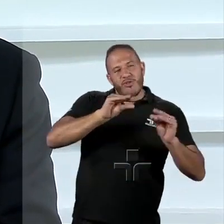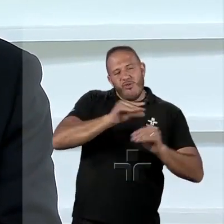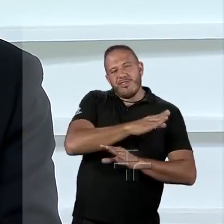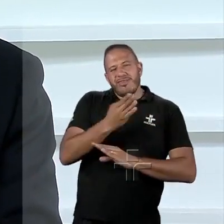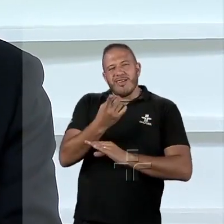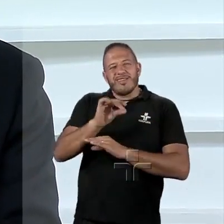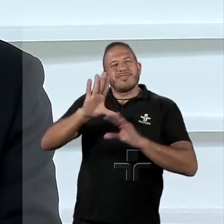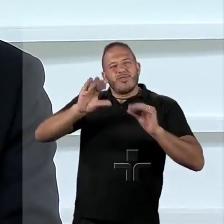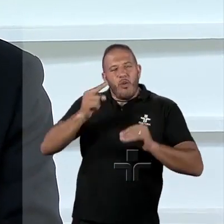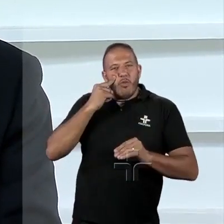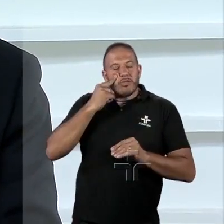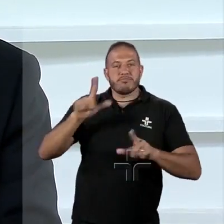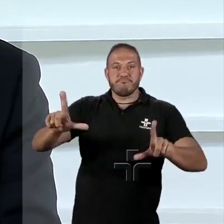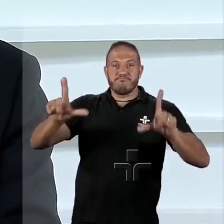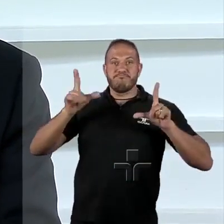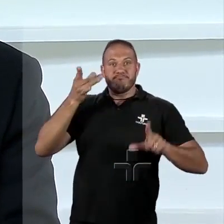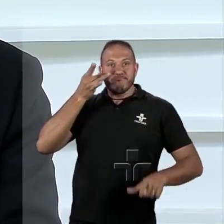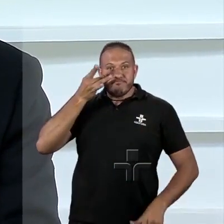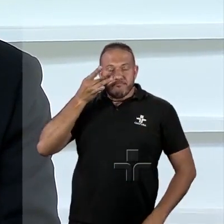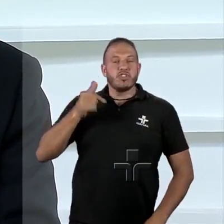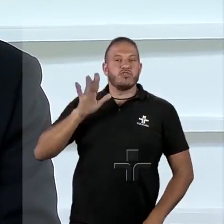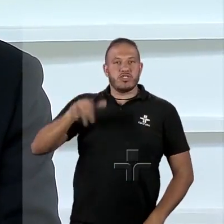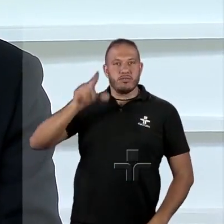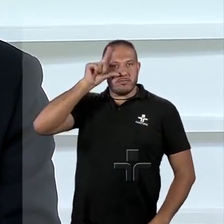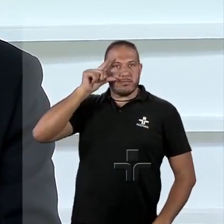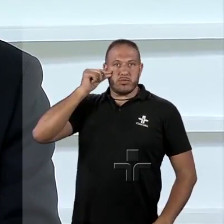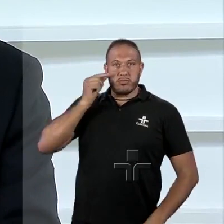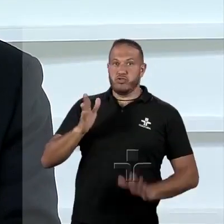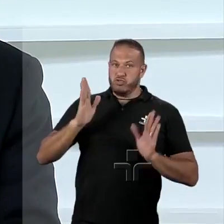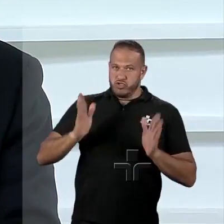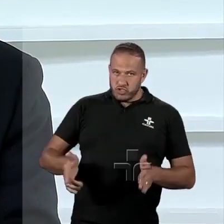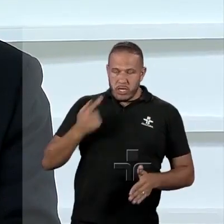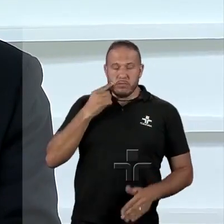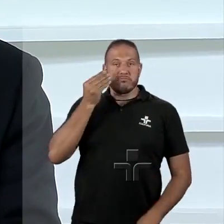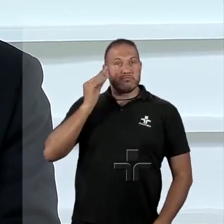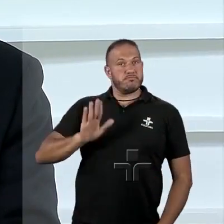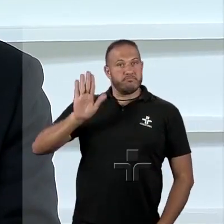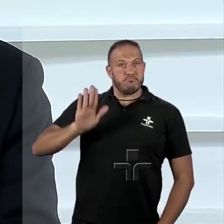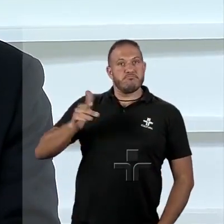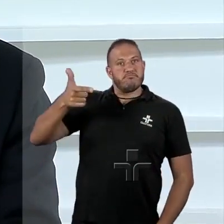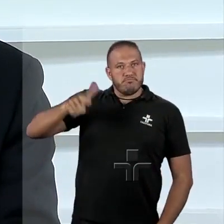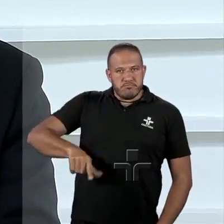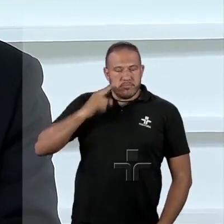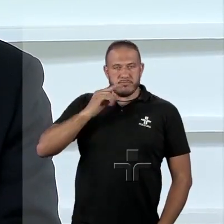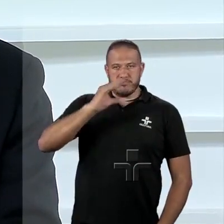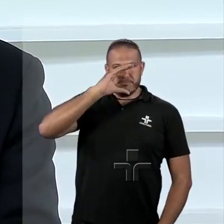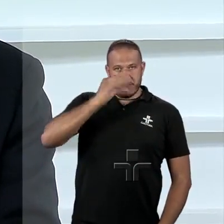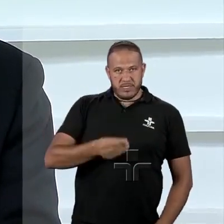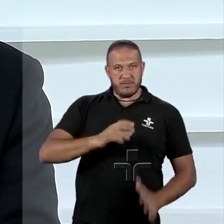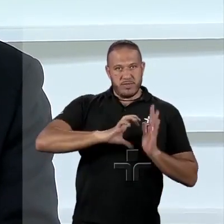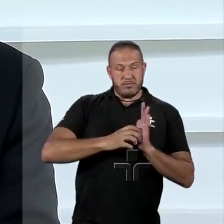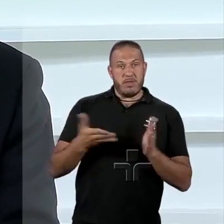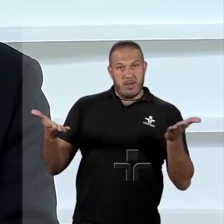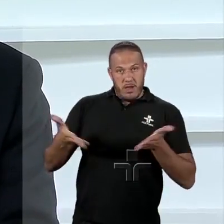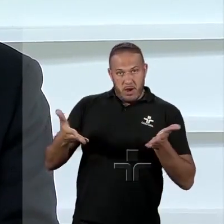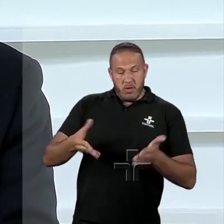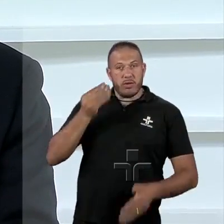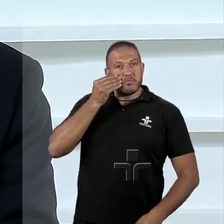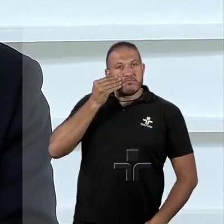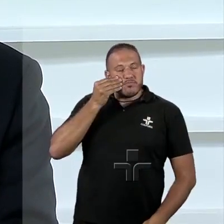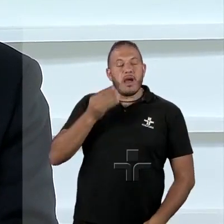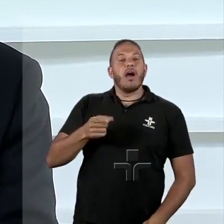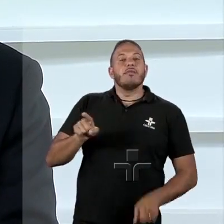entrevista ao vivo com o governador Márcio França, candidato à reeleição pelo PSB. Agora vamos